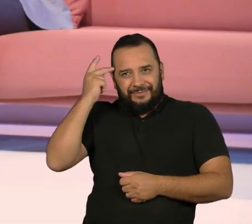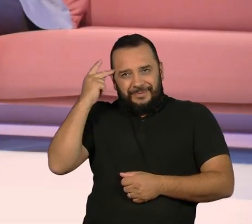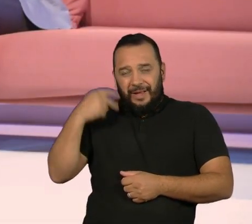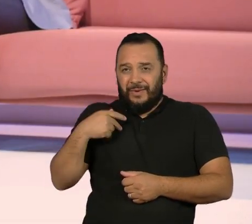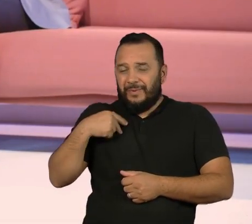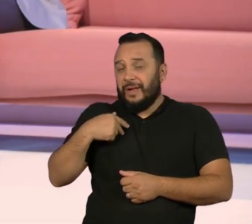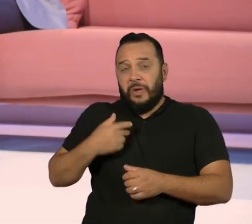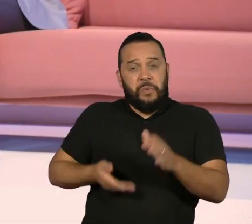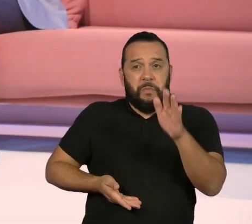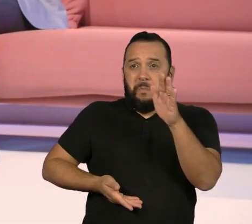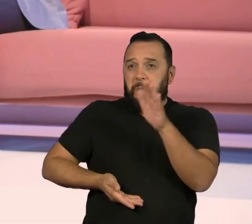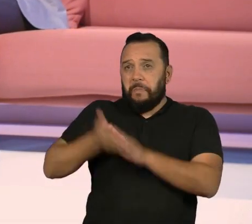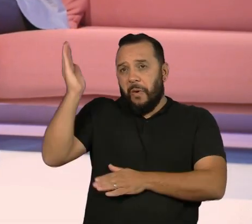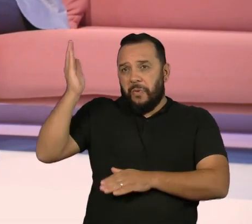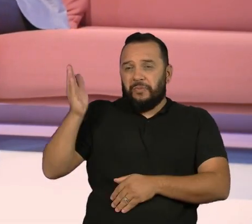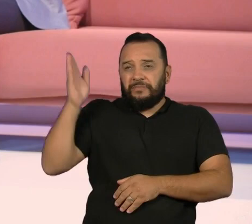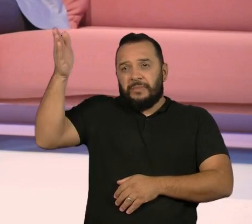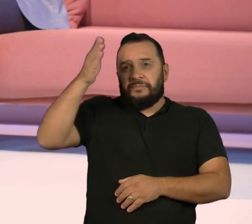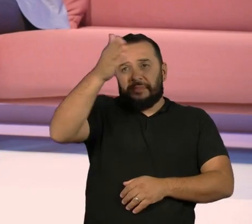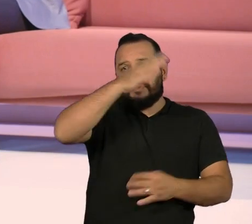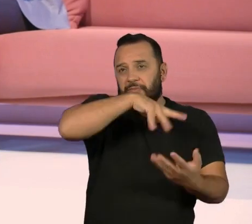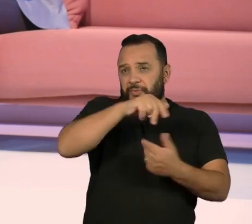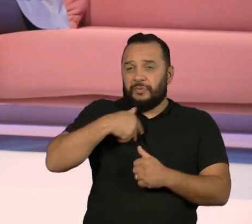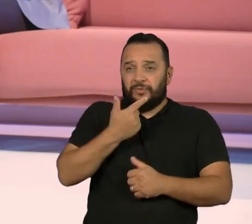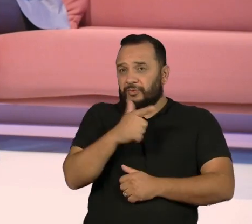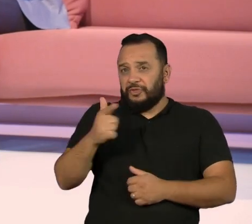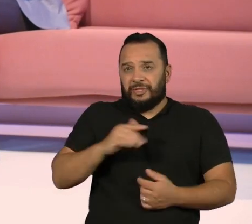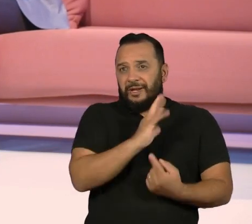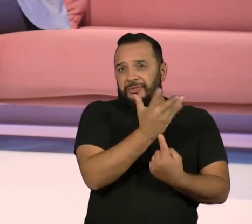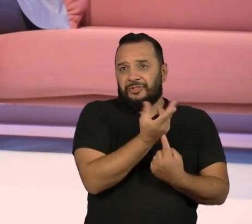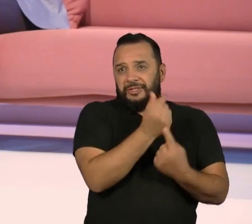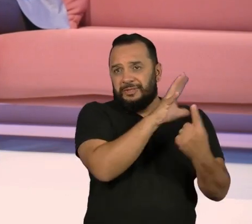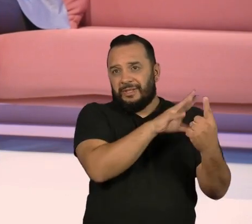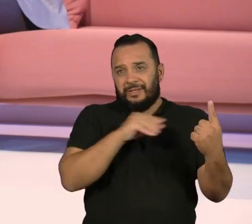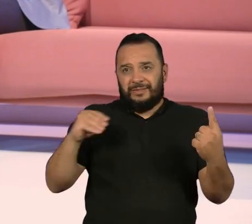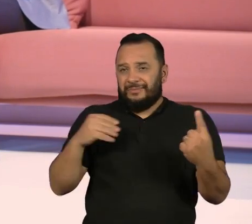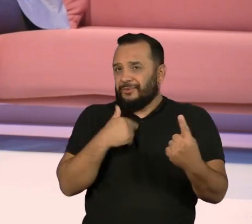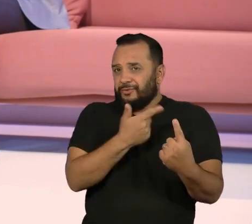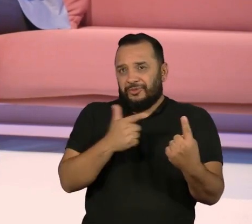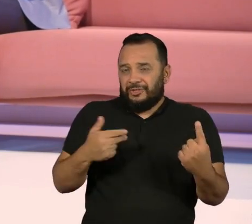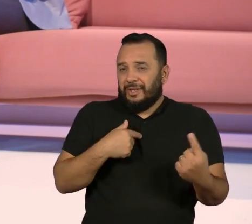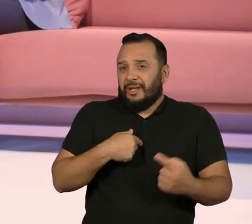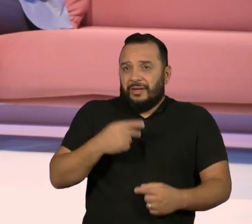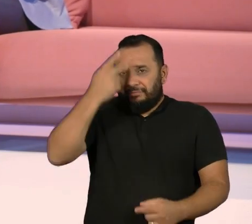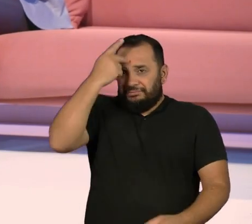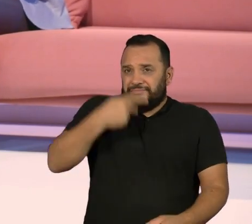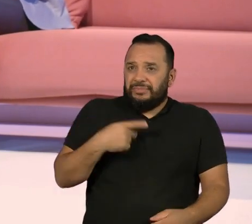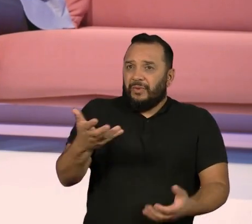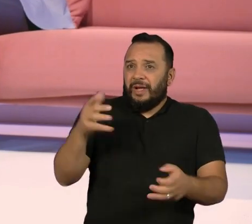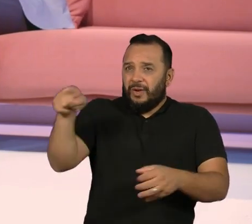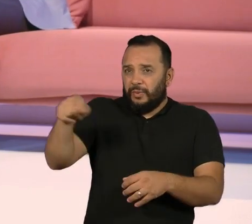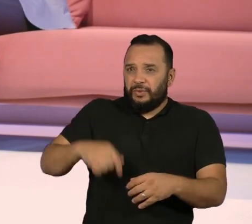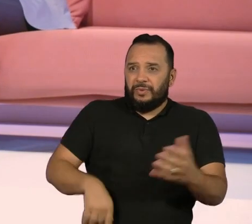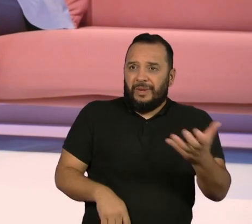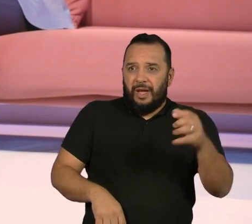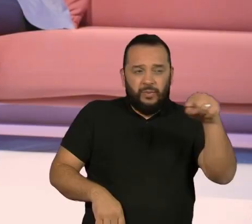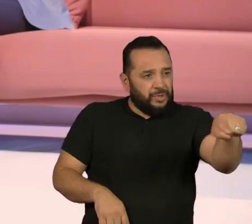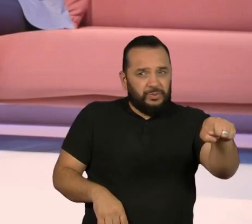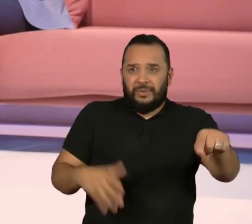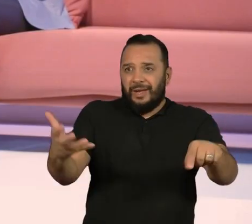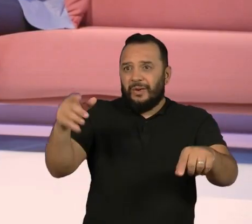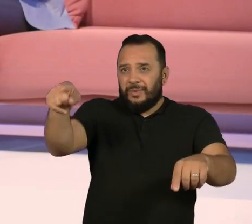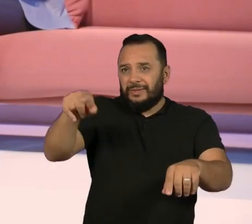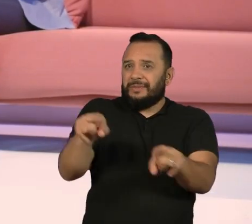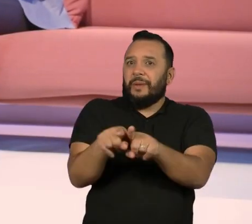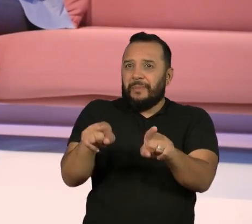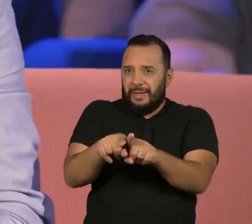não tinha nenhum artista na minha família, então não tinha nenhum exemplo. Então tudo que eu fiz foi desbravando e falando, eu quero fazer isso. Eu quero fazer isso